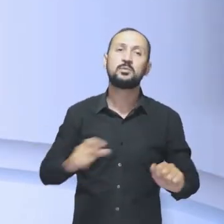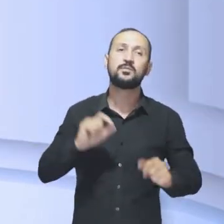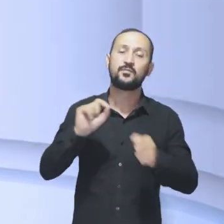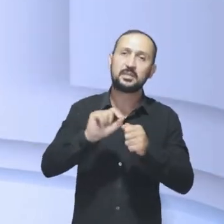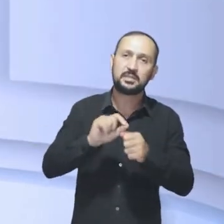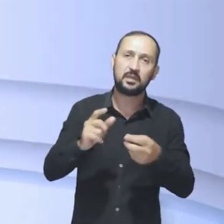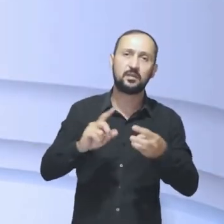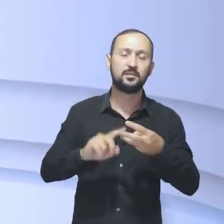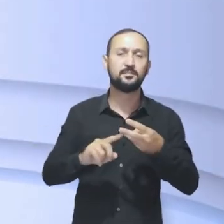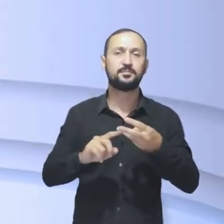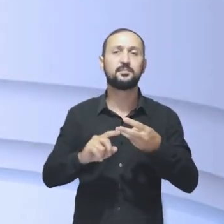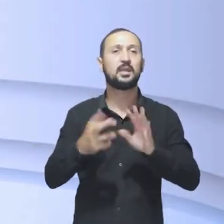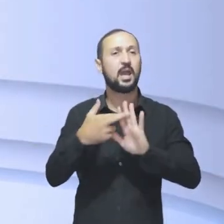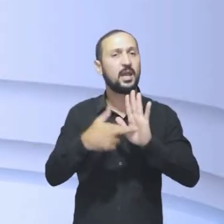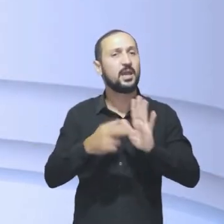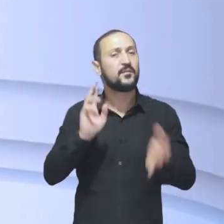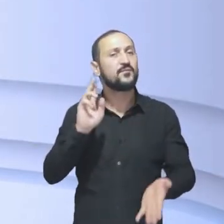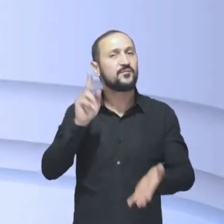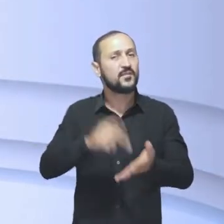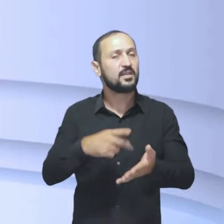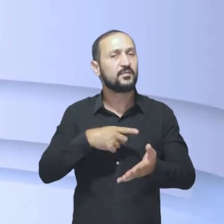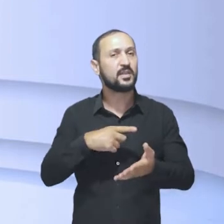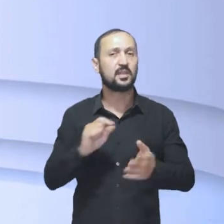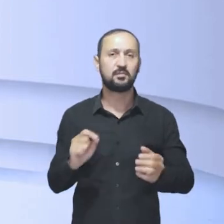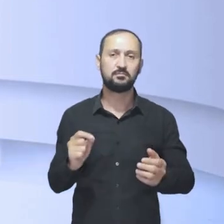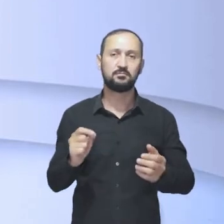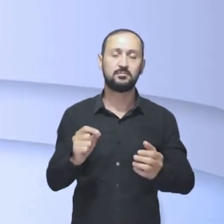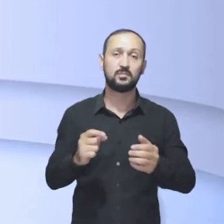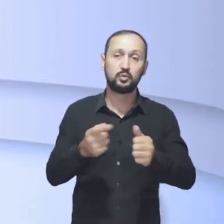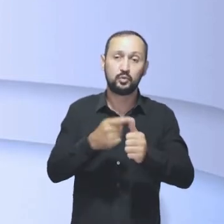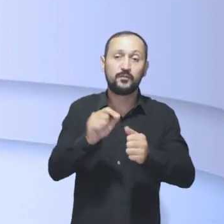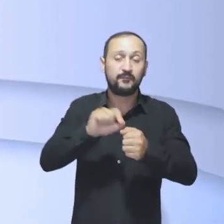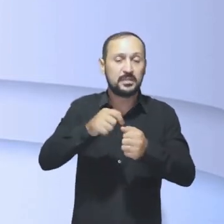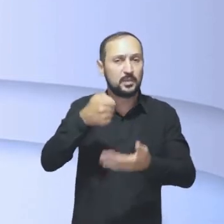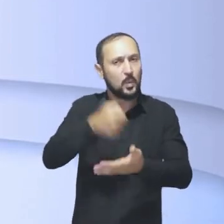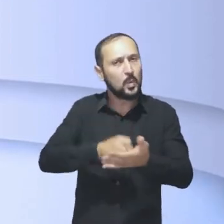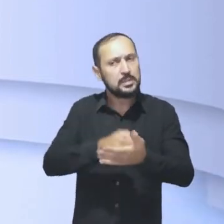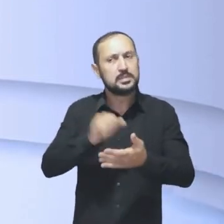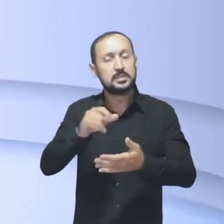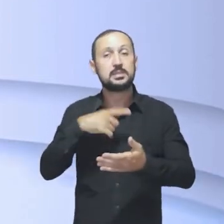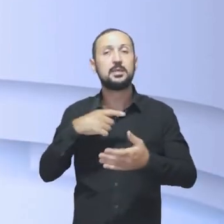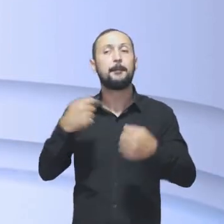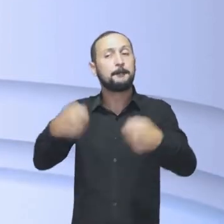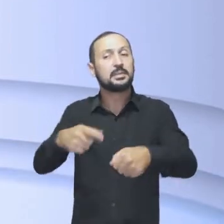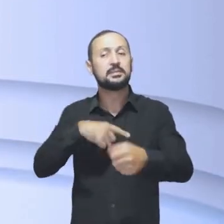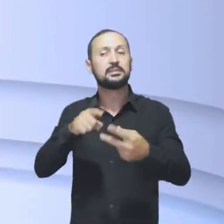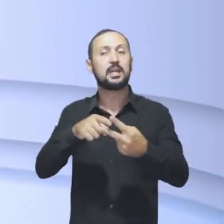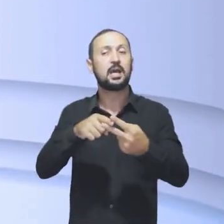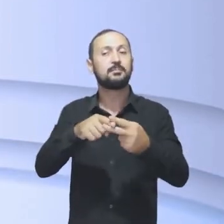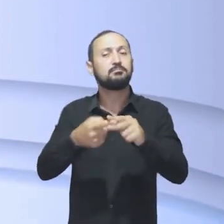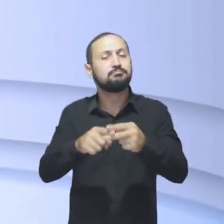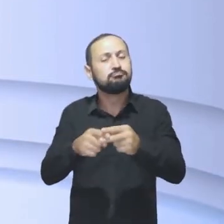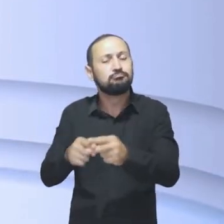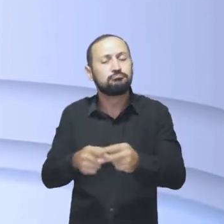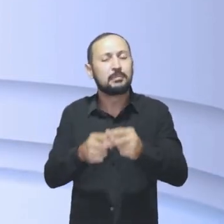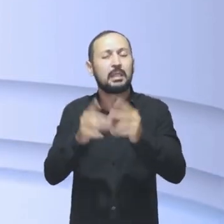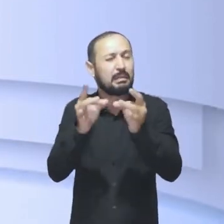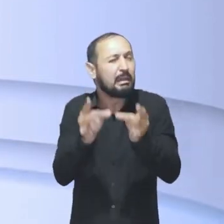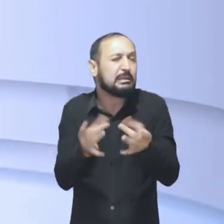alguma necessidade de ajuste, é nesse momento que todos os atores se unem para levar